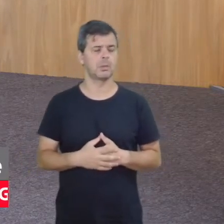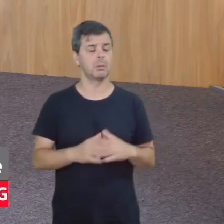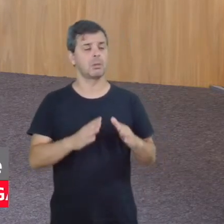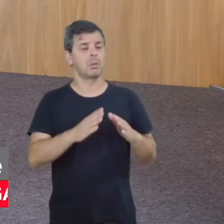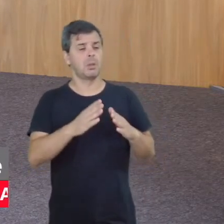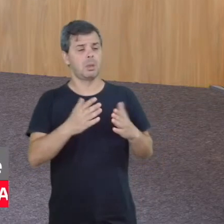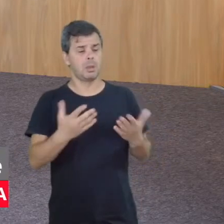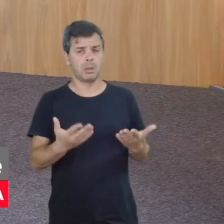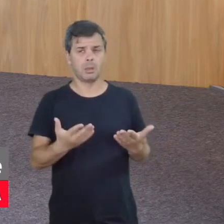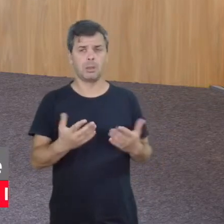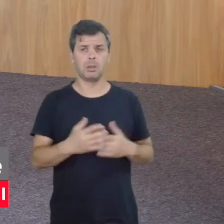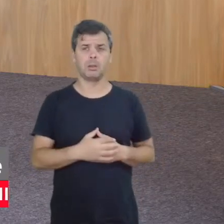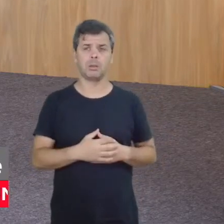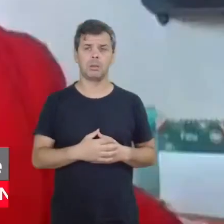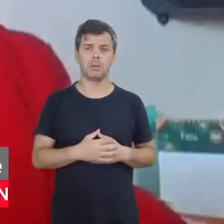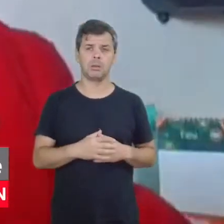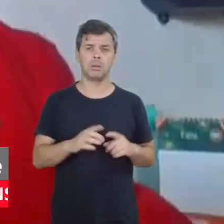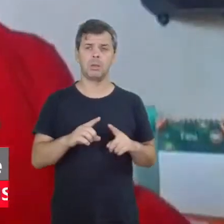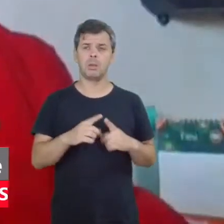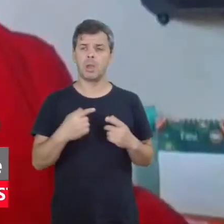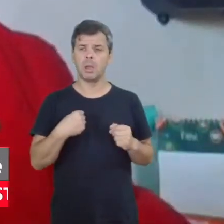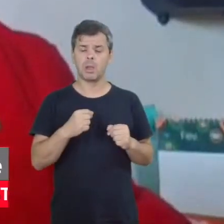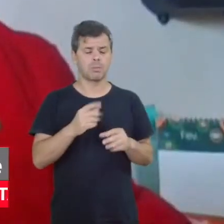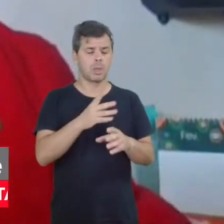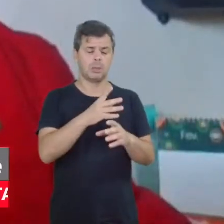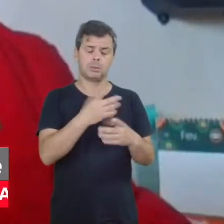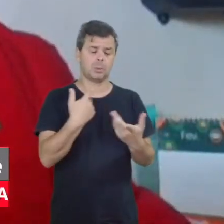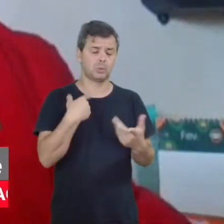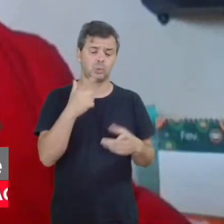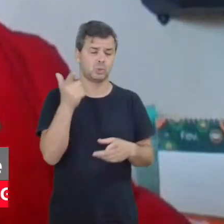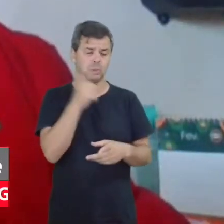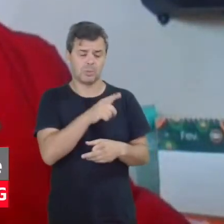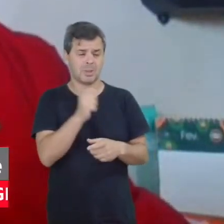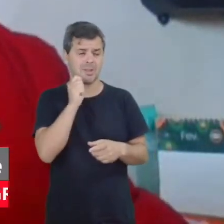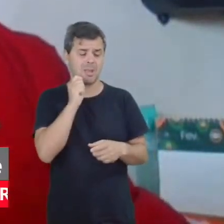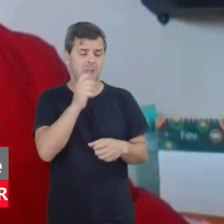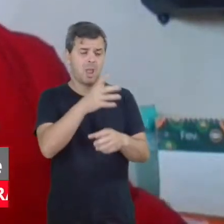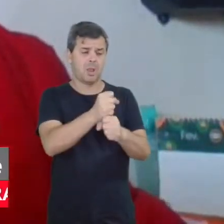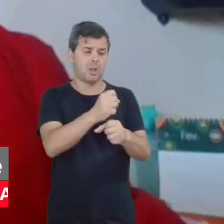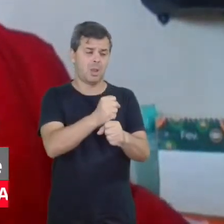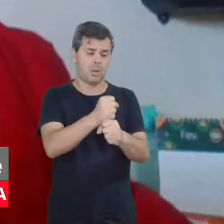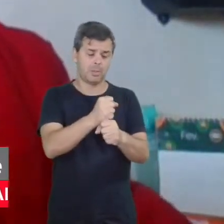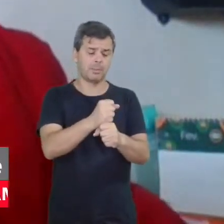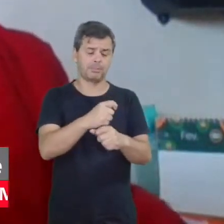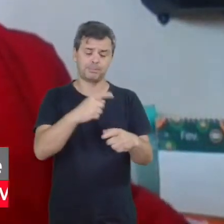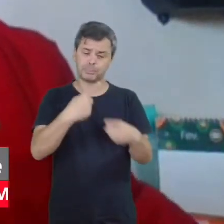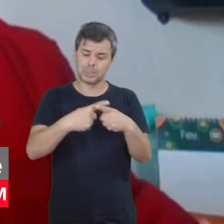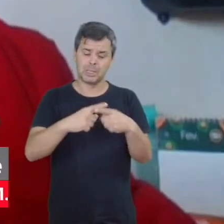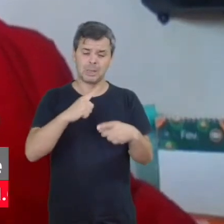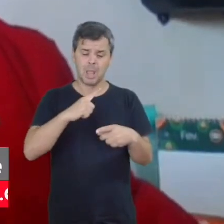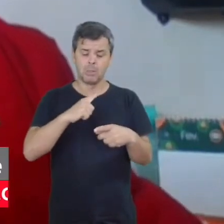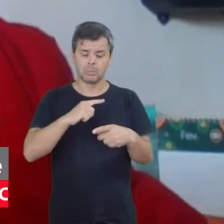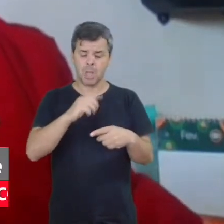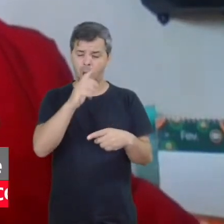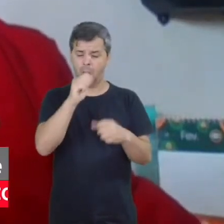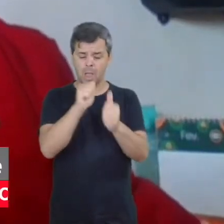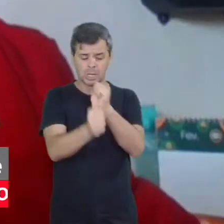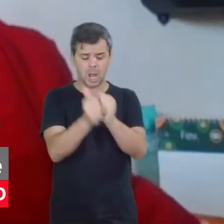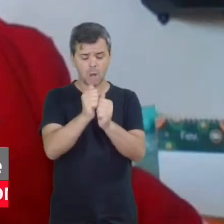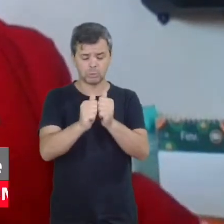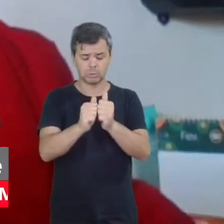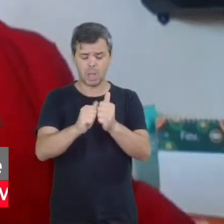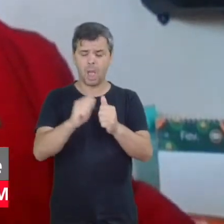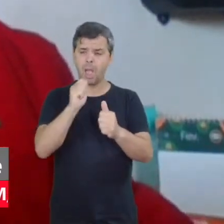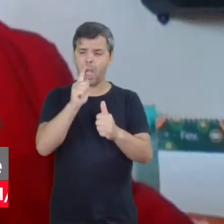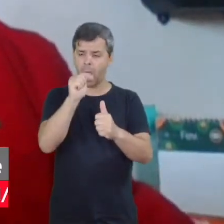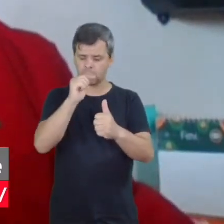Ainda as perdas ainda são incalculáveis, né? Porque ainda temos as lavouras debaixo d'água, tem muitos locais das